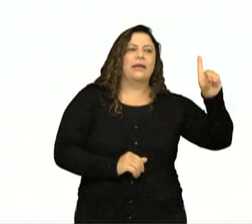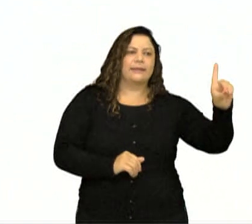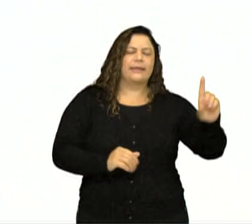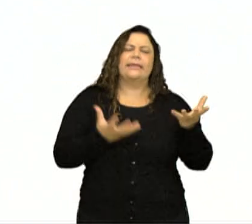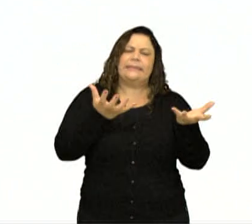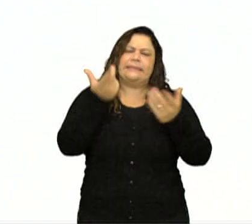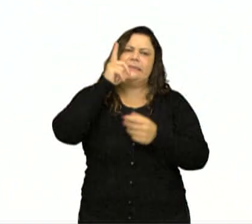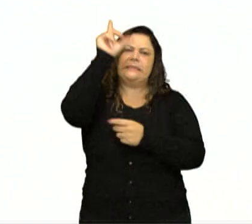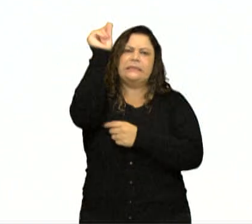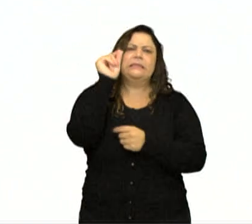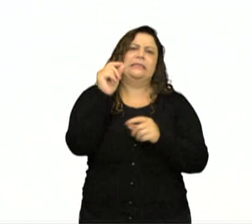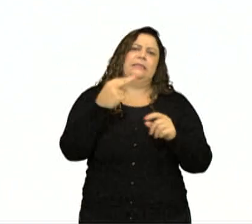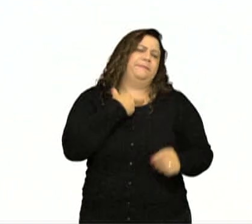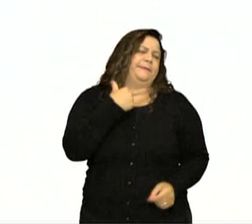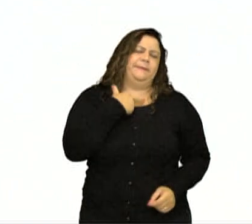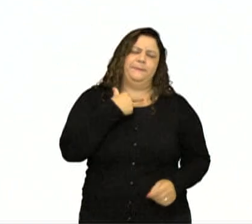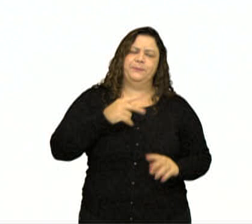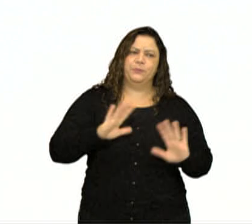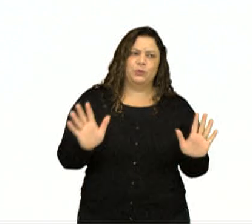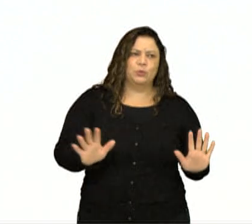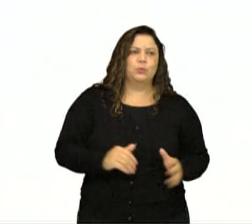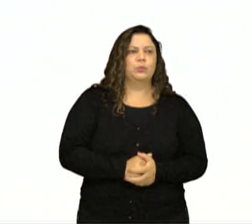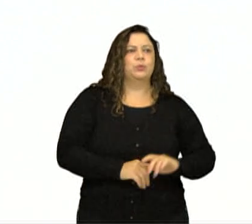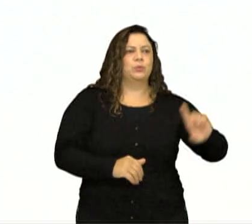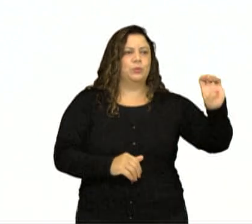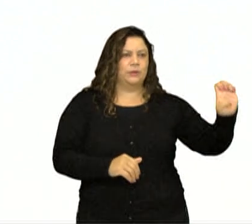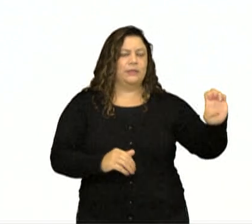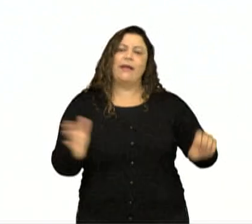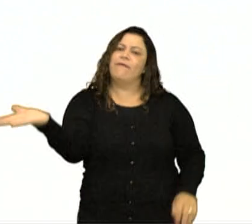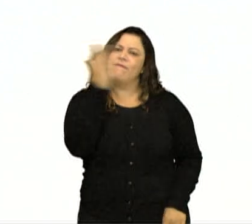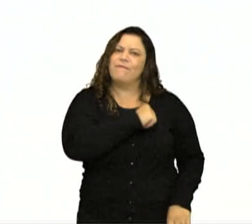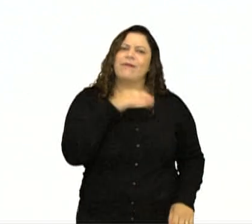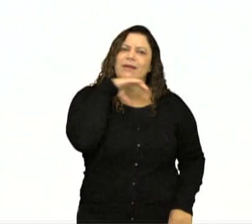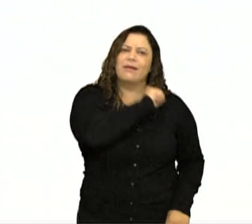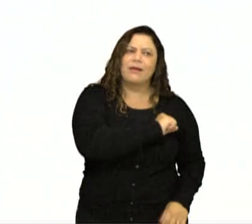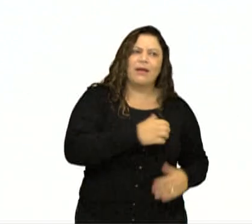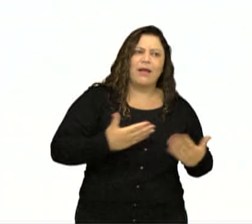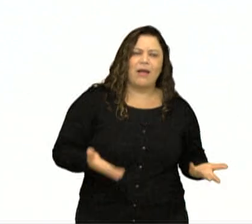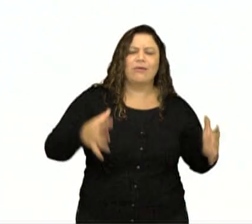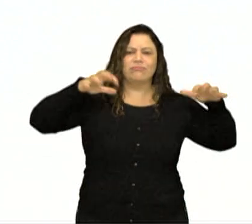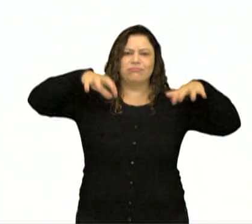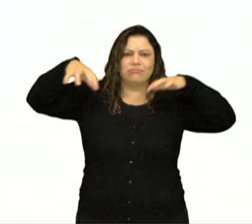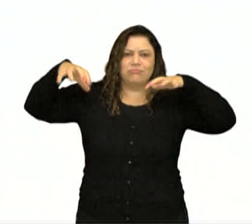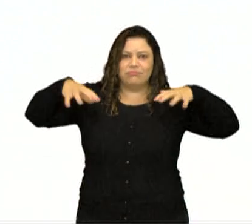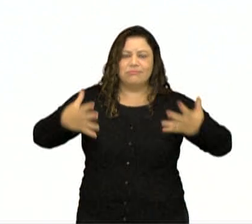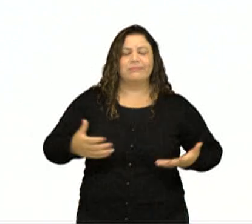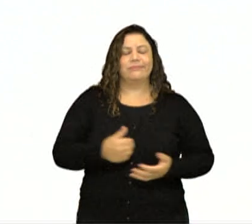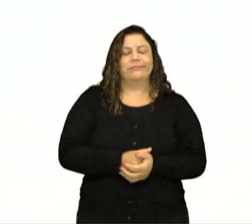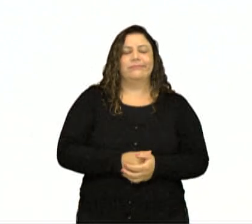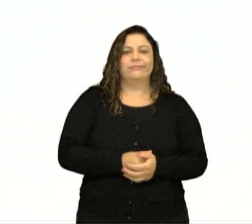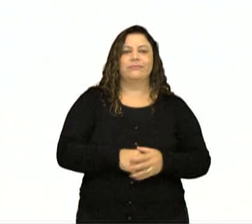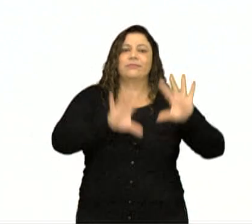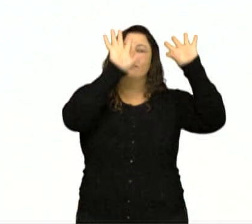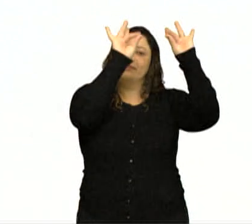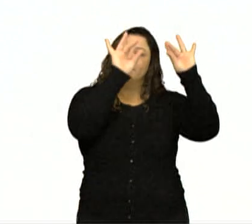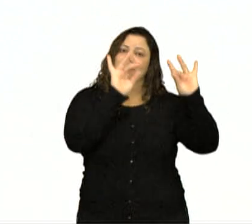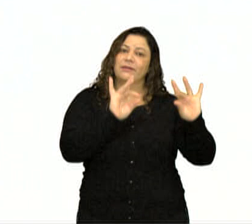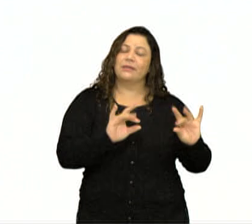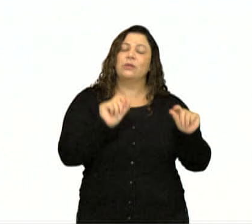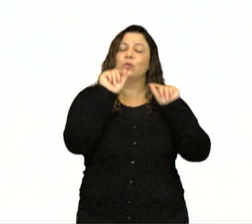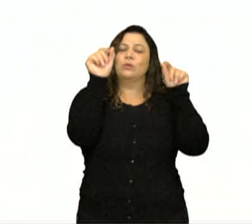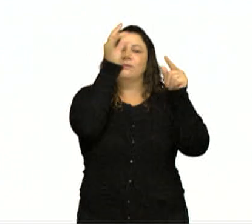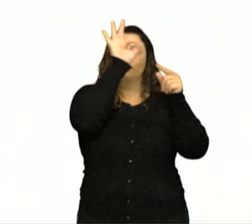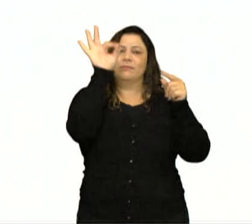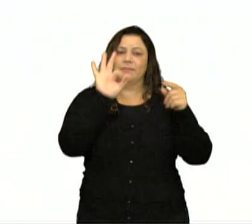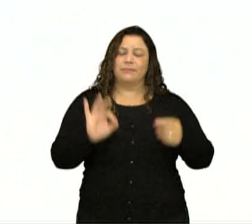sair, mas não posso. Letra E. Venha logo, pois está chovendo. Classifique essas orações.